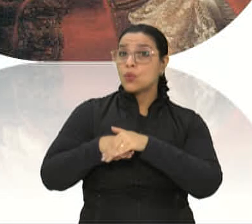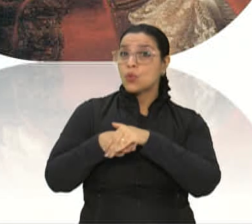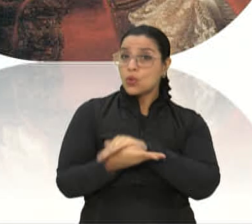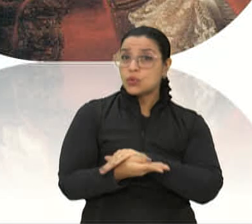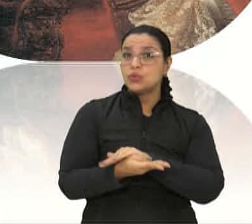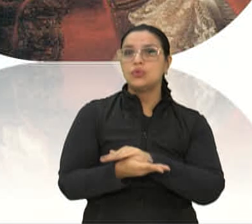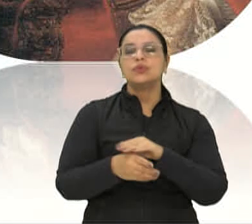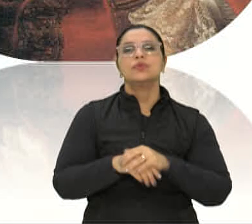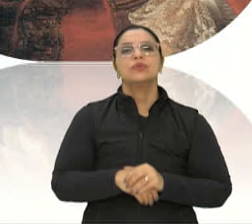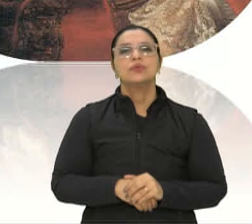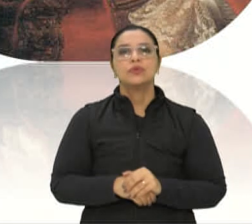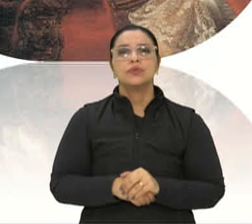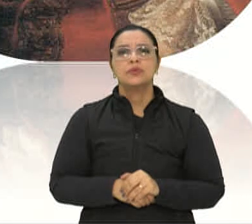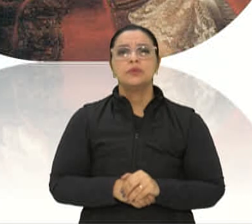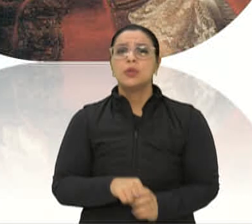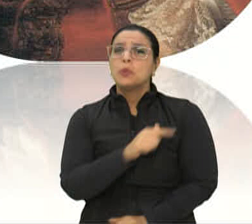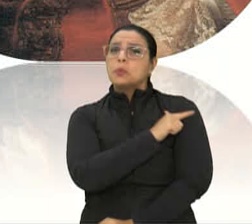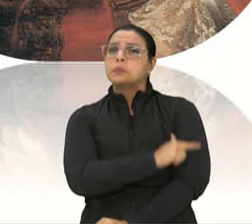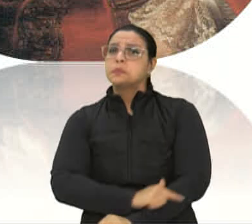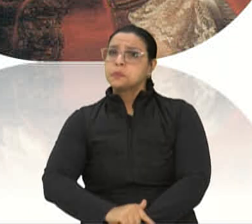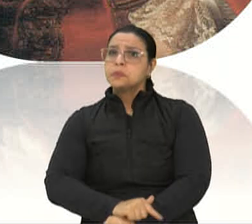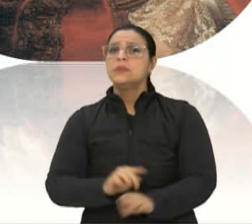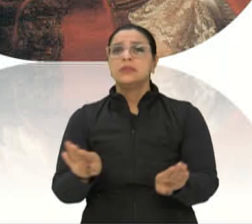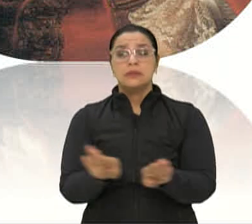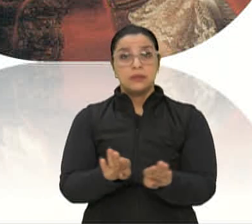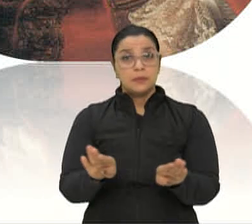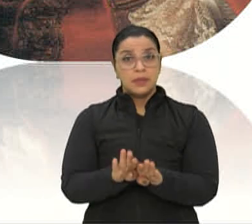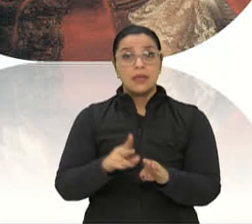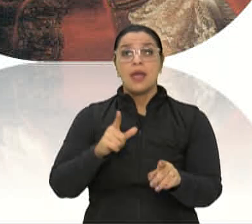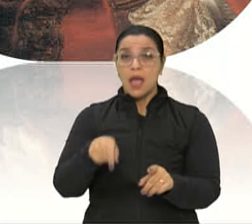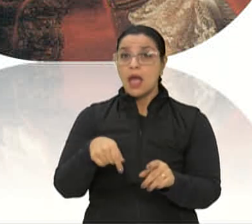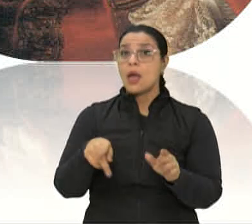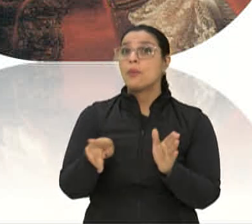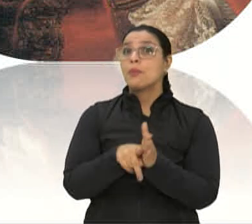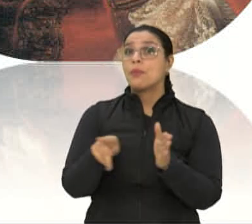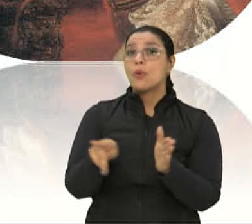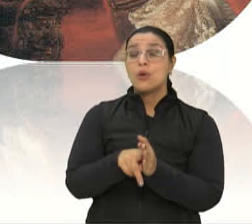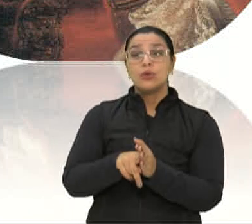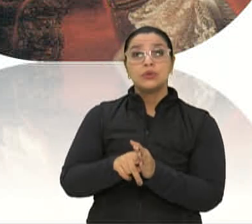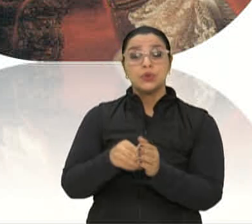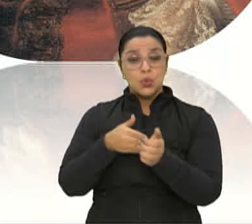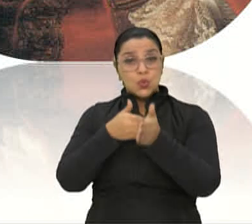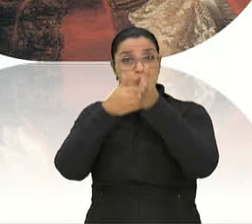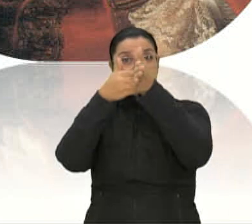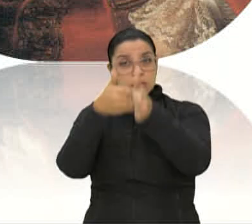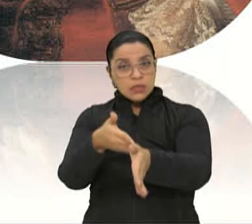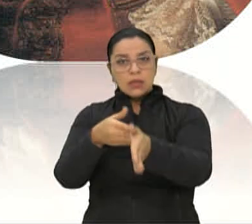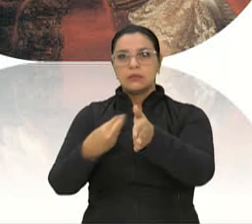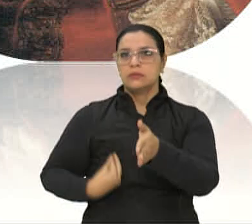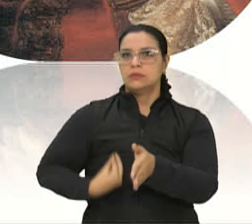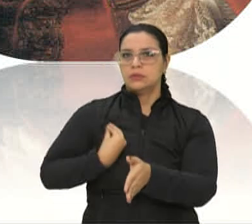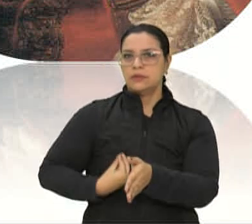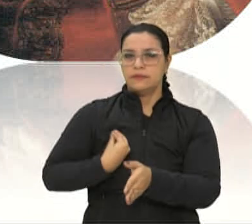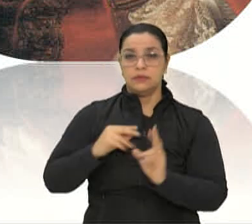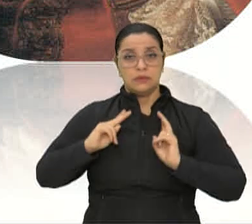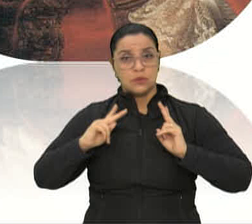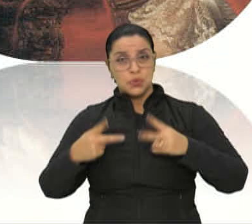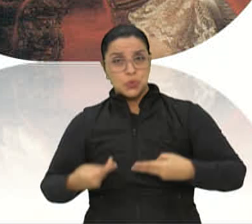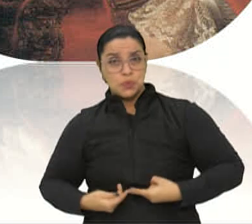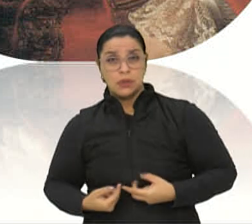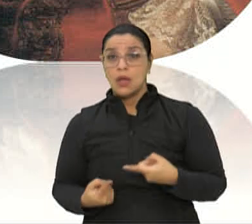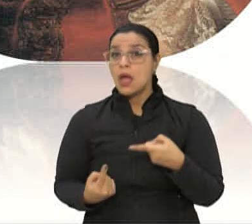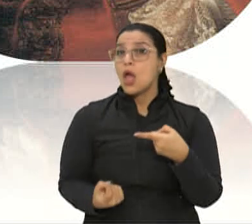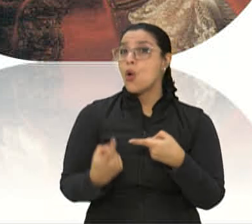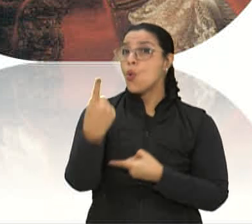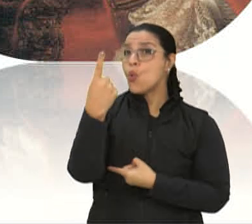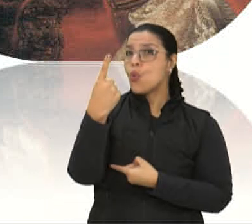costume, o hábito é, pois, o grande guia da vida humana. É o único princípio